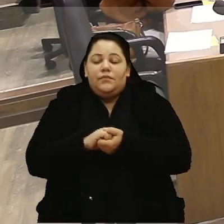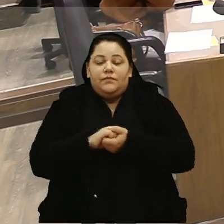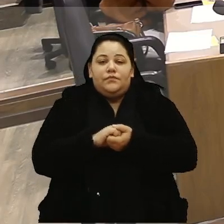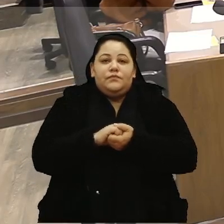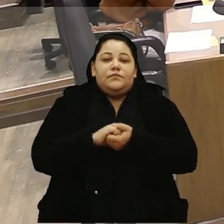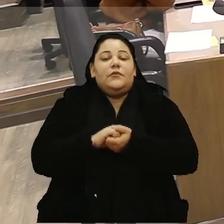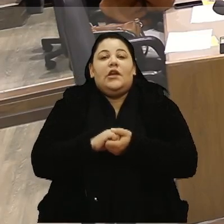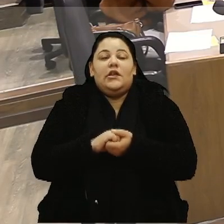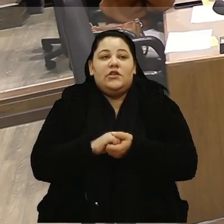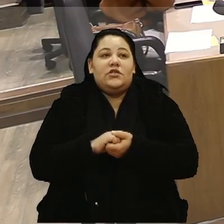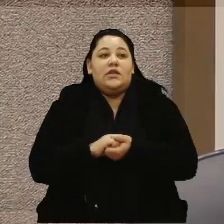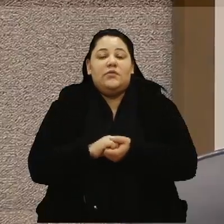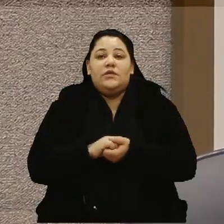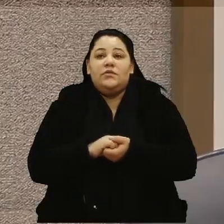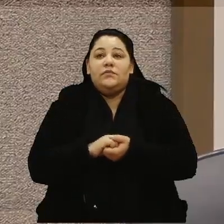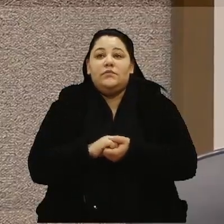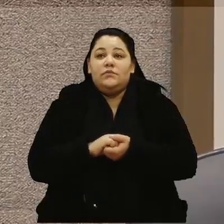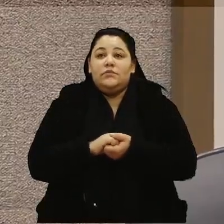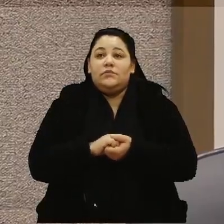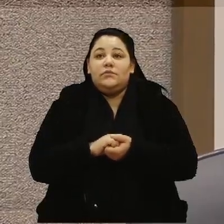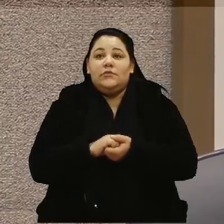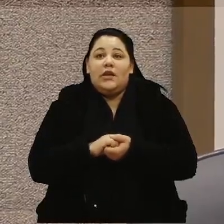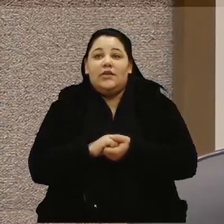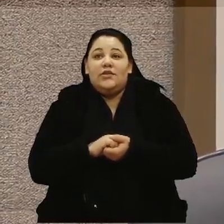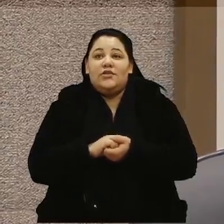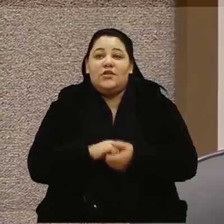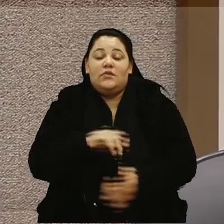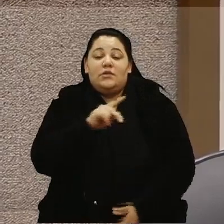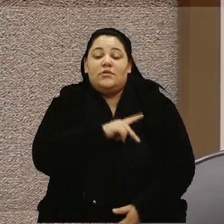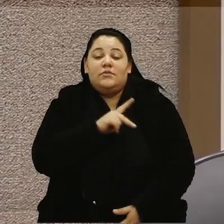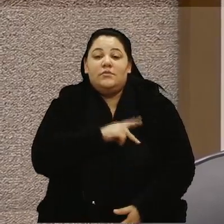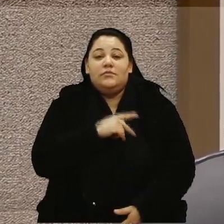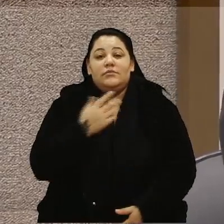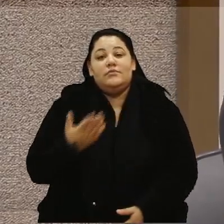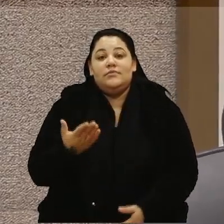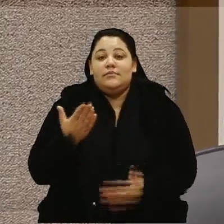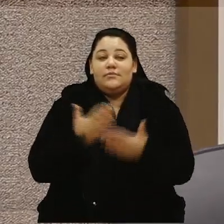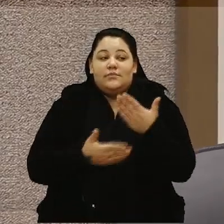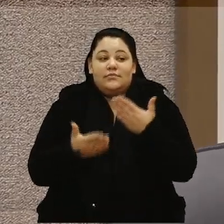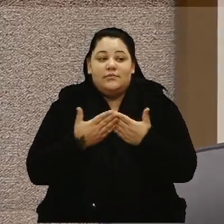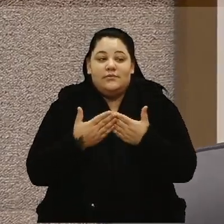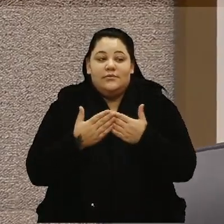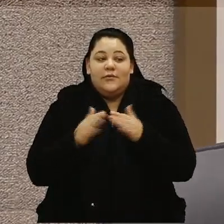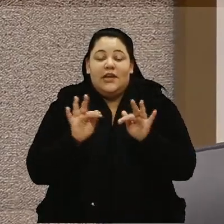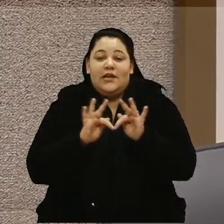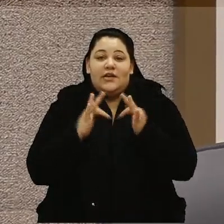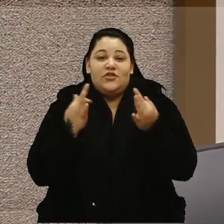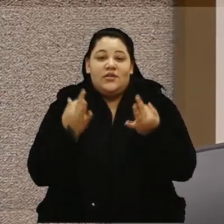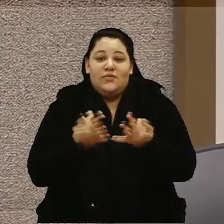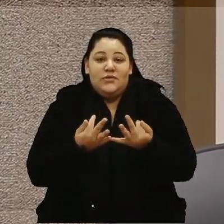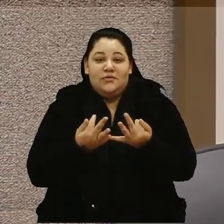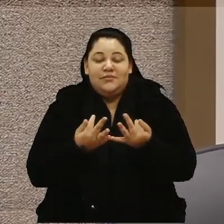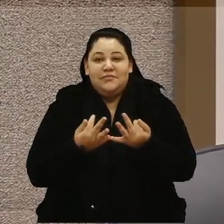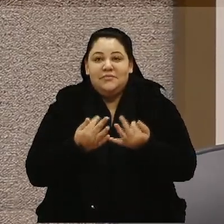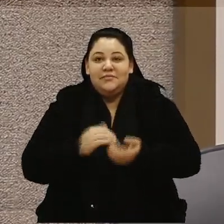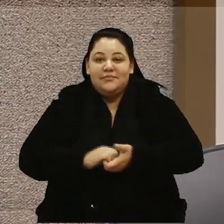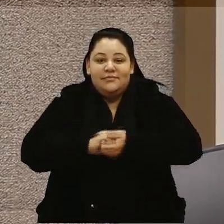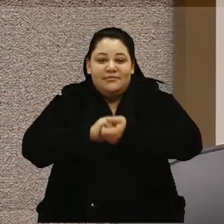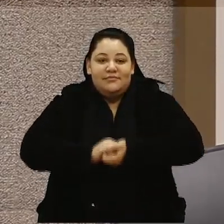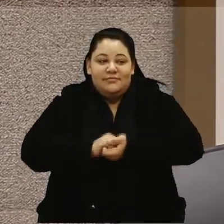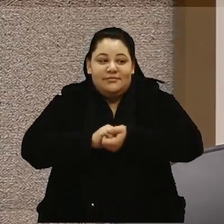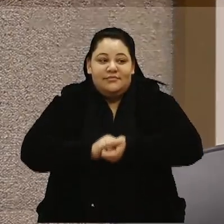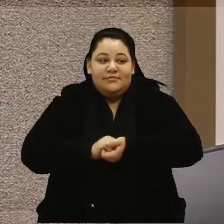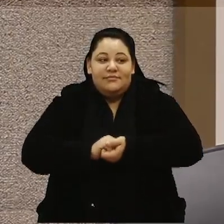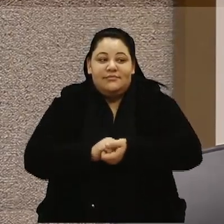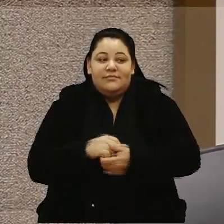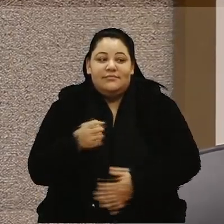Meu caro presidente, senhoras e senhores vereadores, na mesma linha da fala do vereador Rafael, cumprimentar a nova diretoria eleita